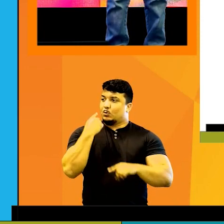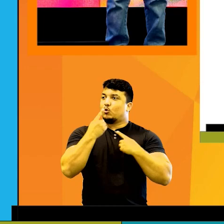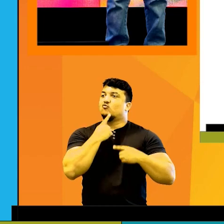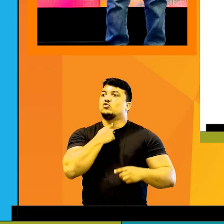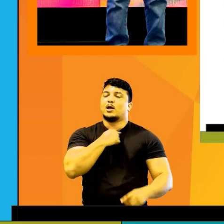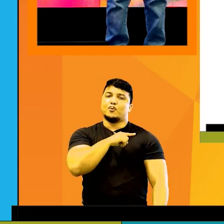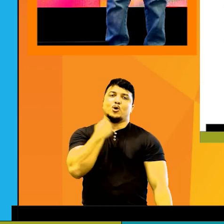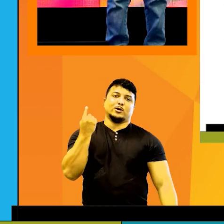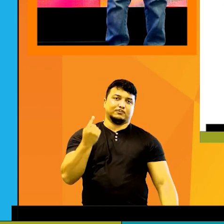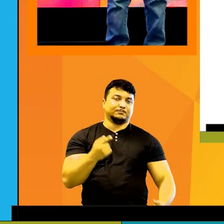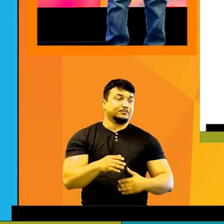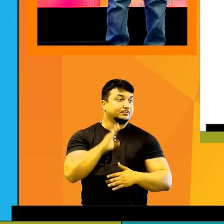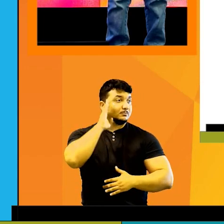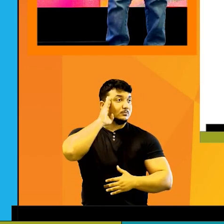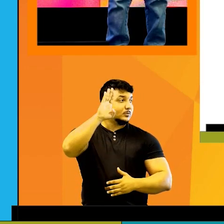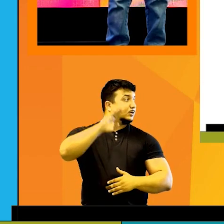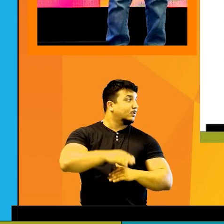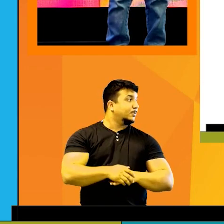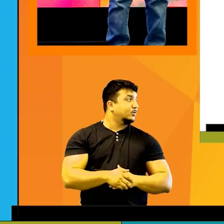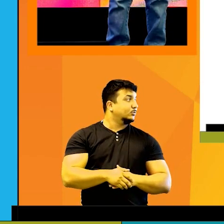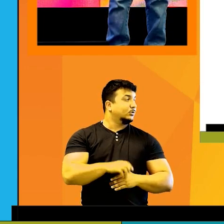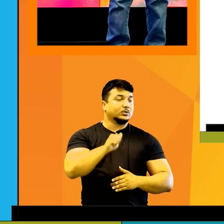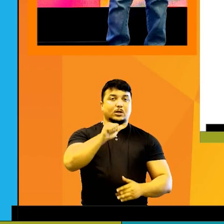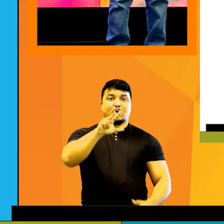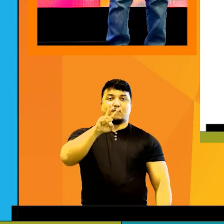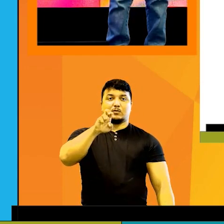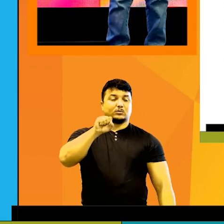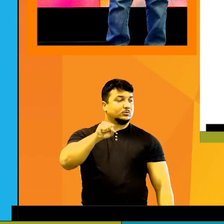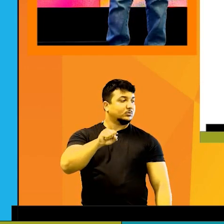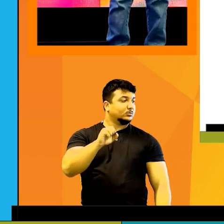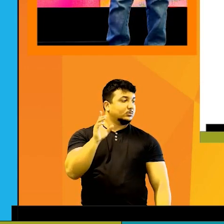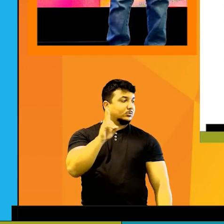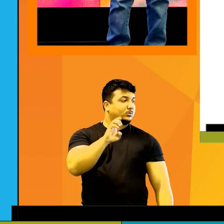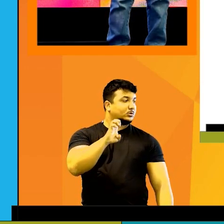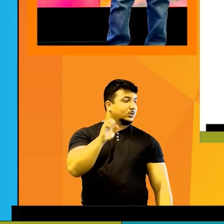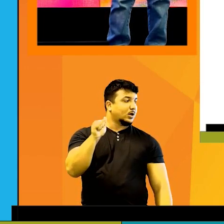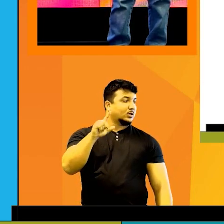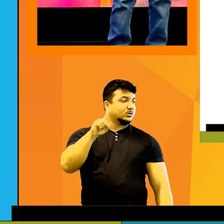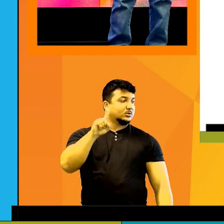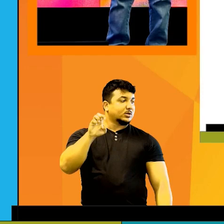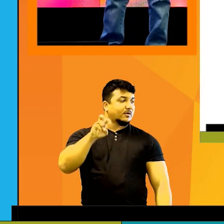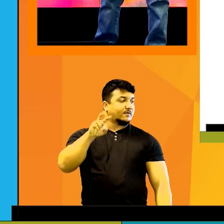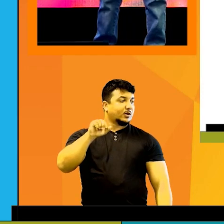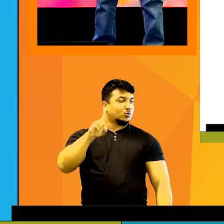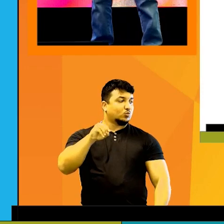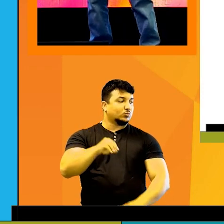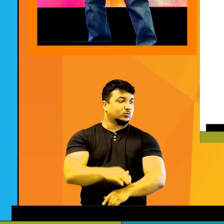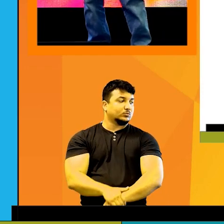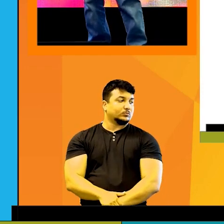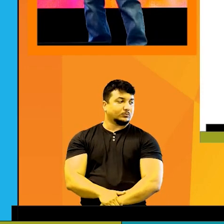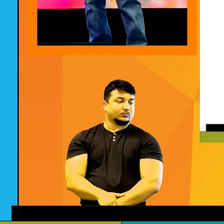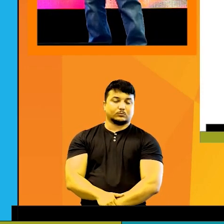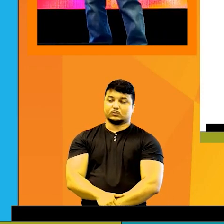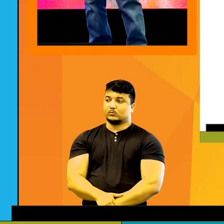morrer, principalmente o Álvares de Azevedo, tá? O poeta da morte.